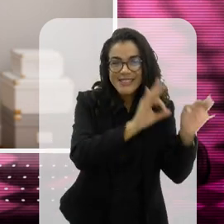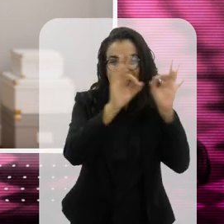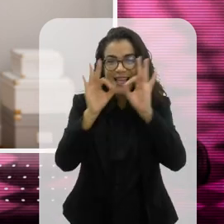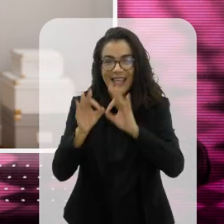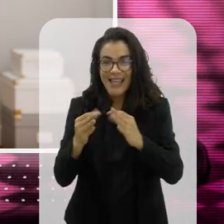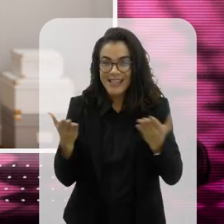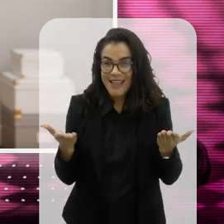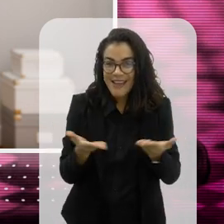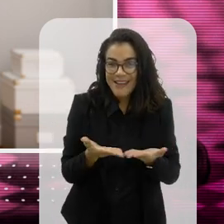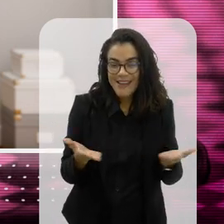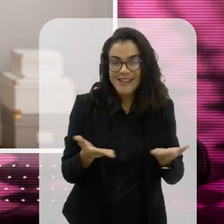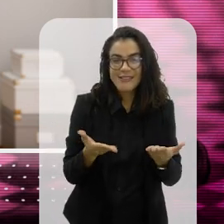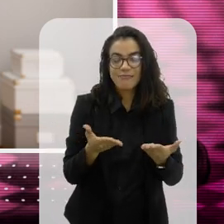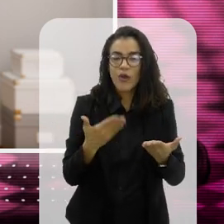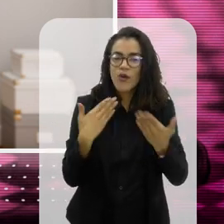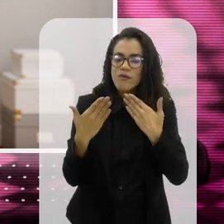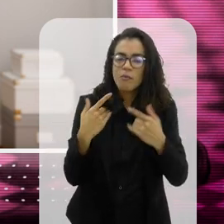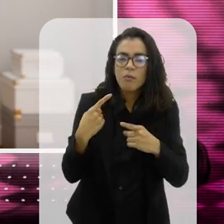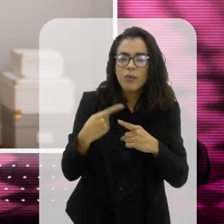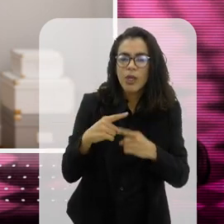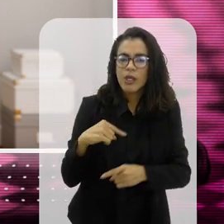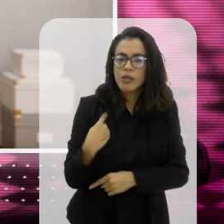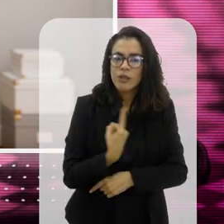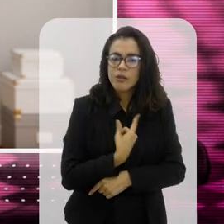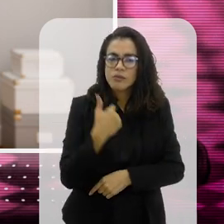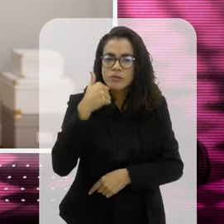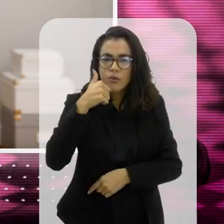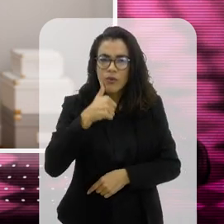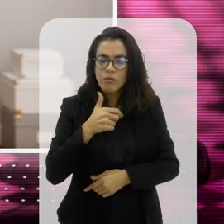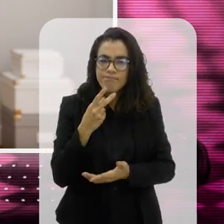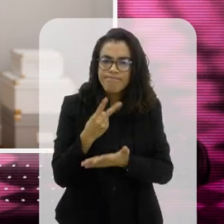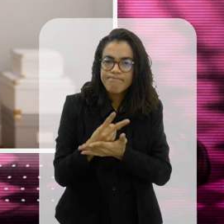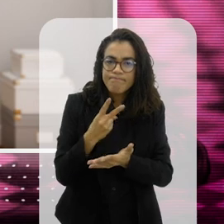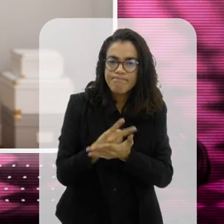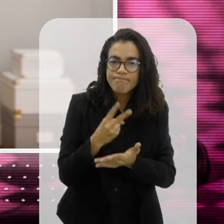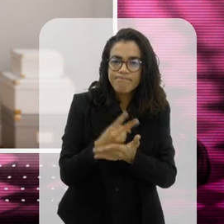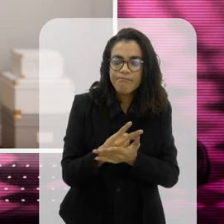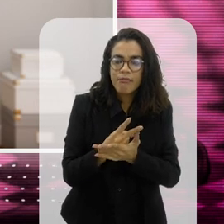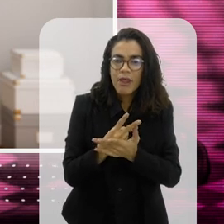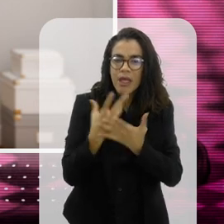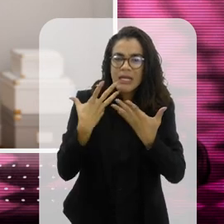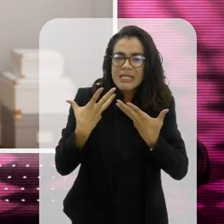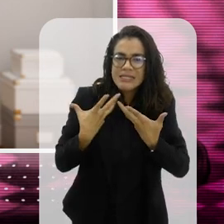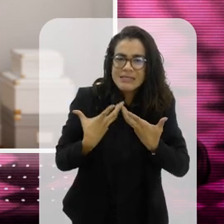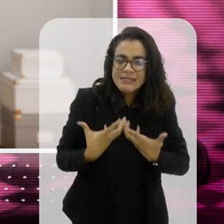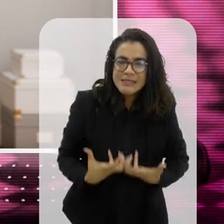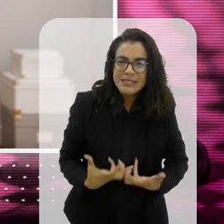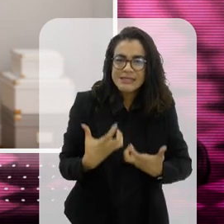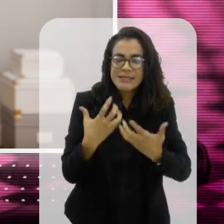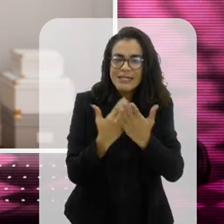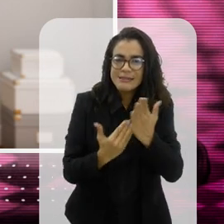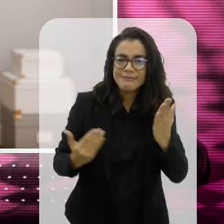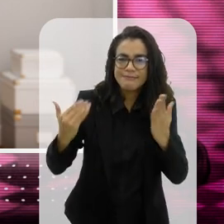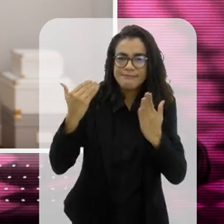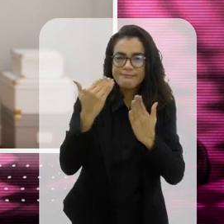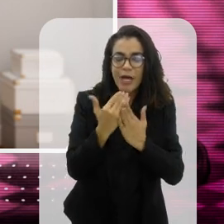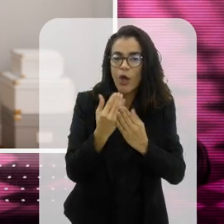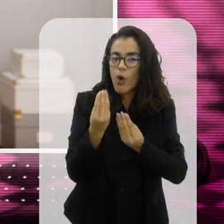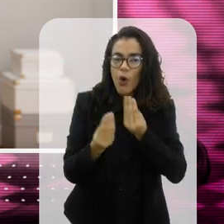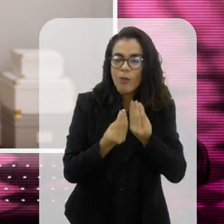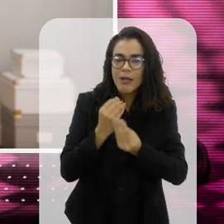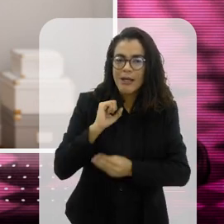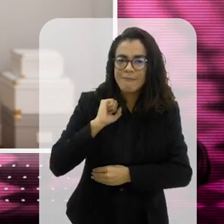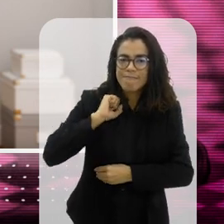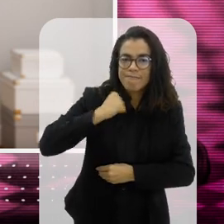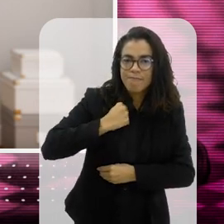que nos acompanhou até agora. Hoje conversamos sobre por que nós mulheres estamos sempre sobrecarregadas e